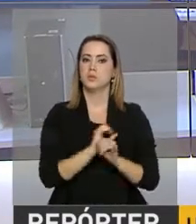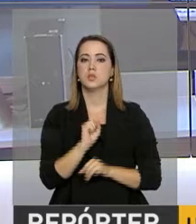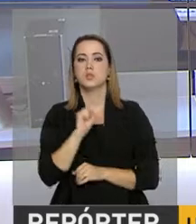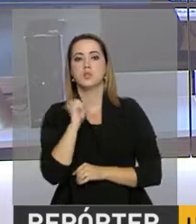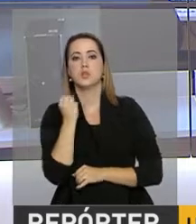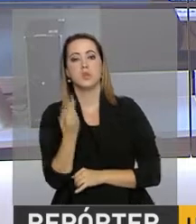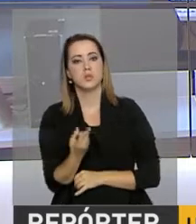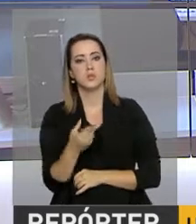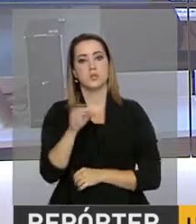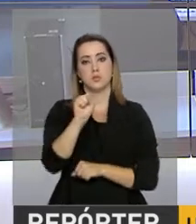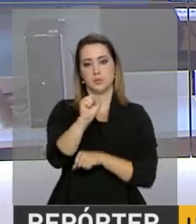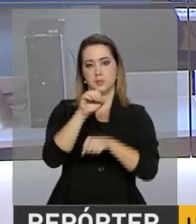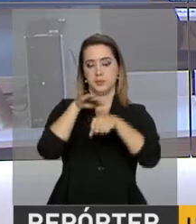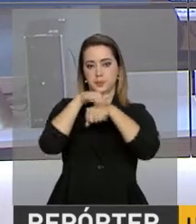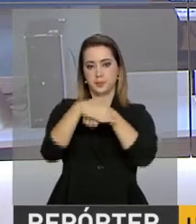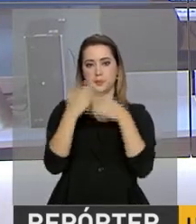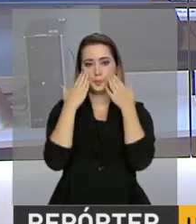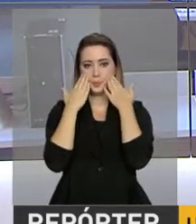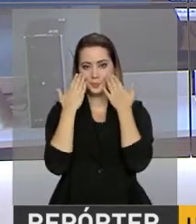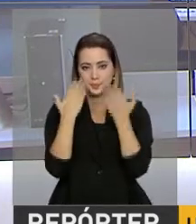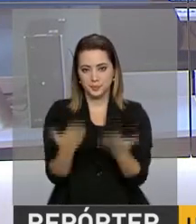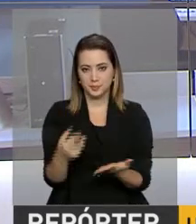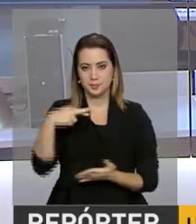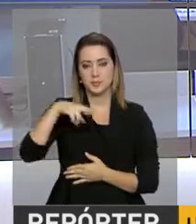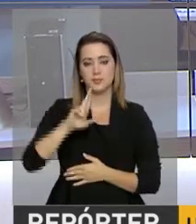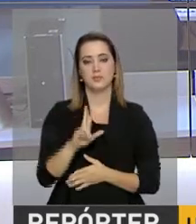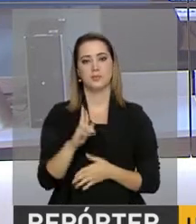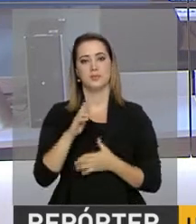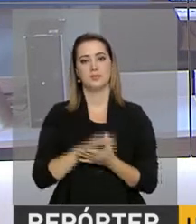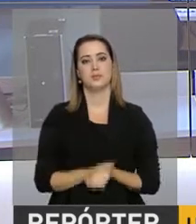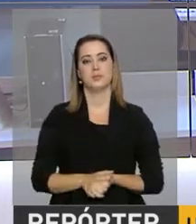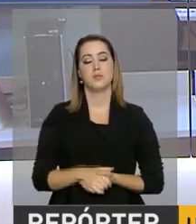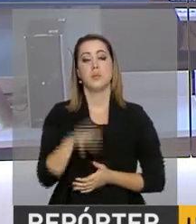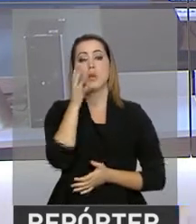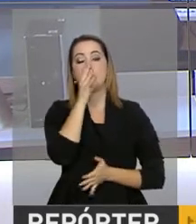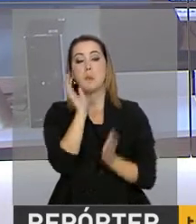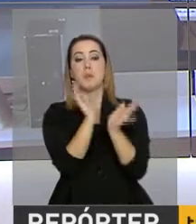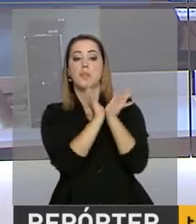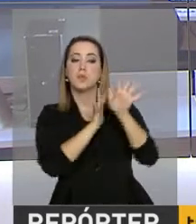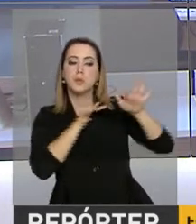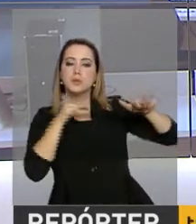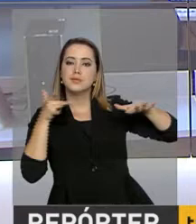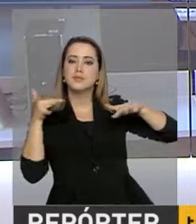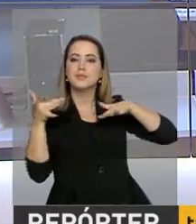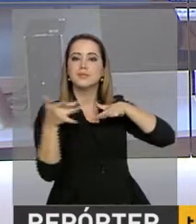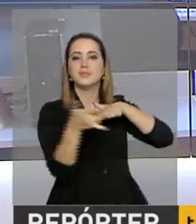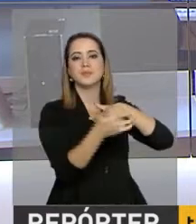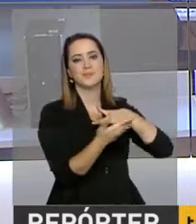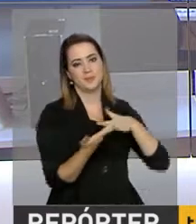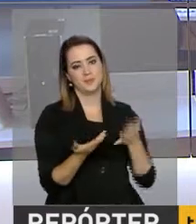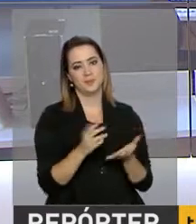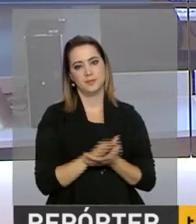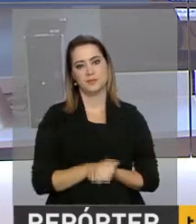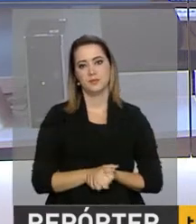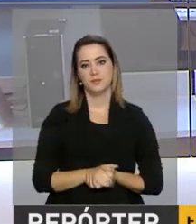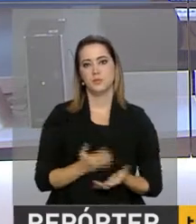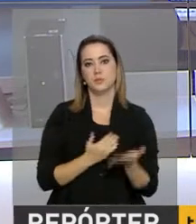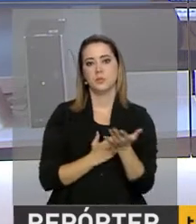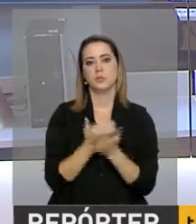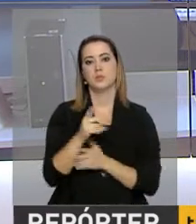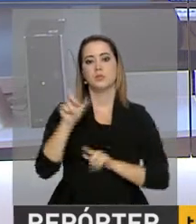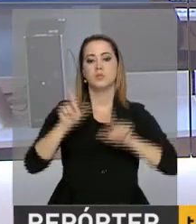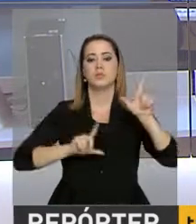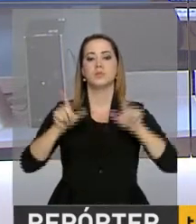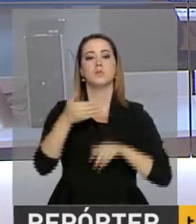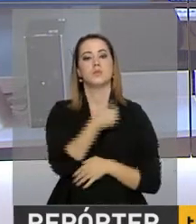outras informações ou às oito da noite na próxima edição do repórter nbr você pode acompanhar também as novidades pelas nossas redes sociais